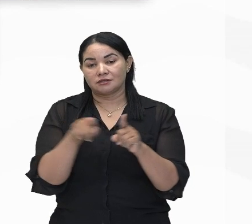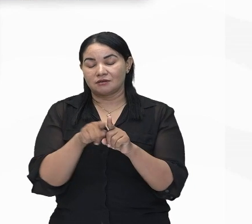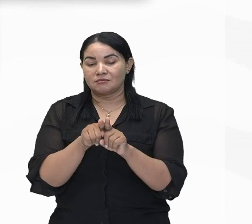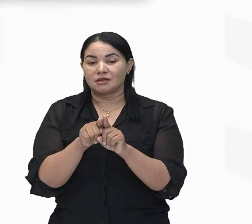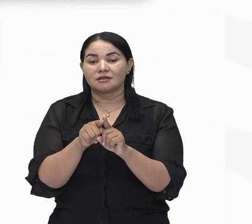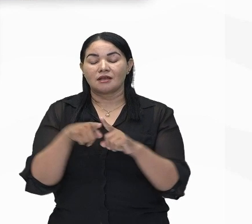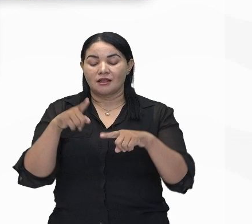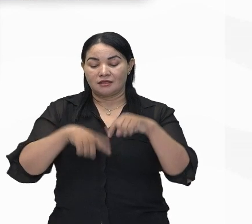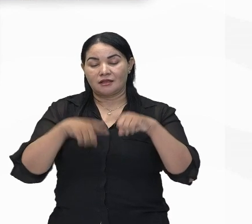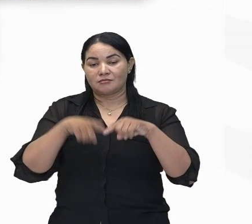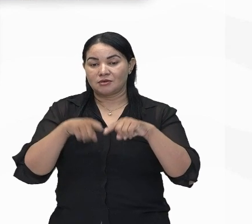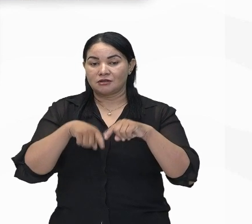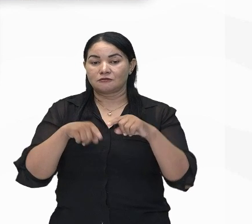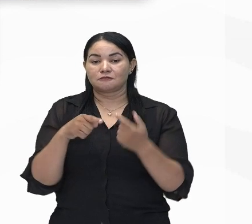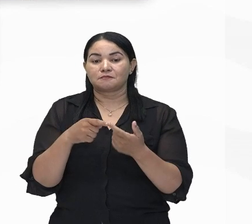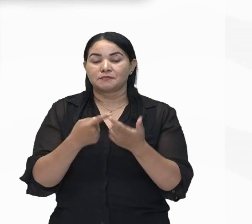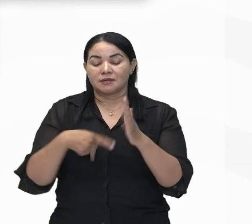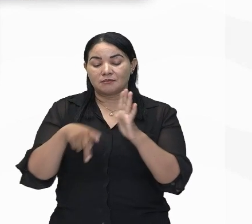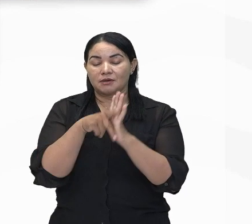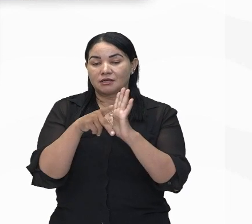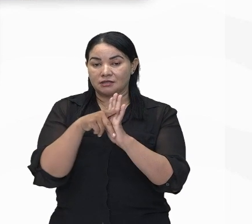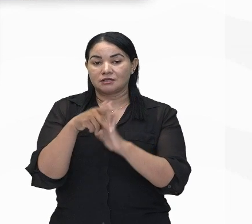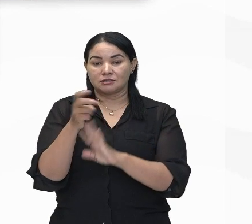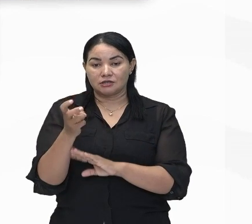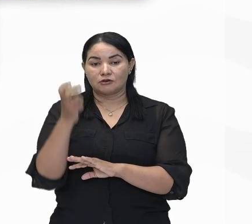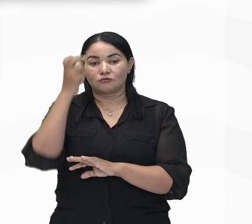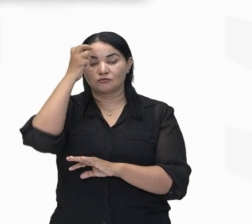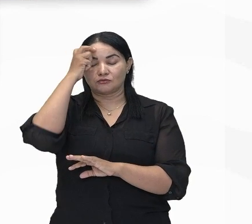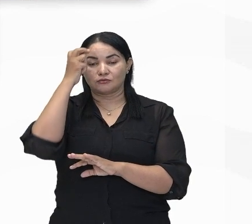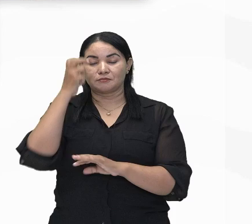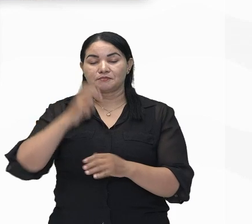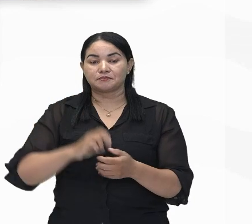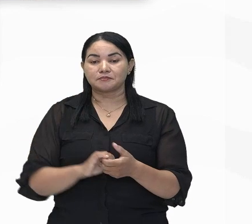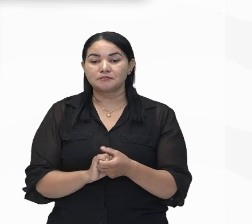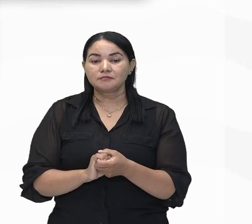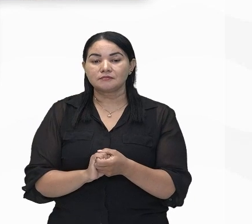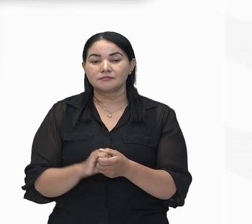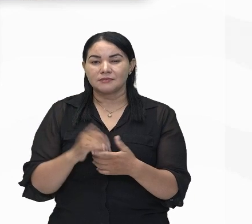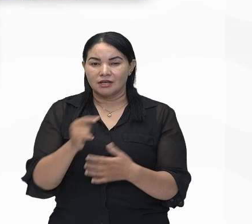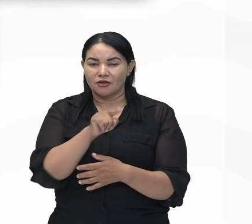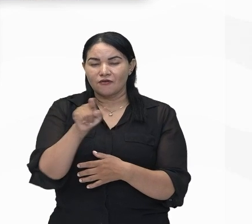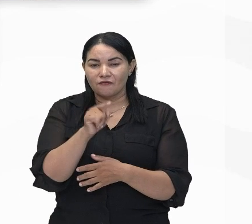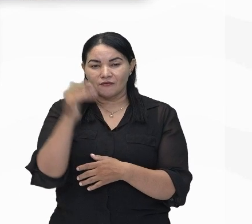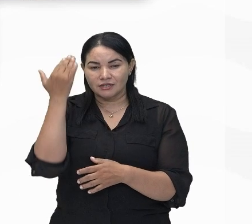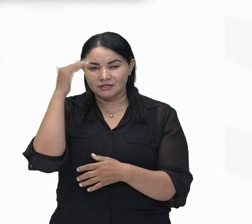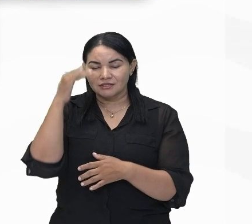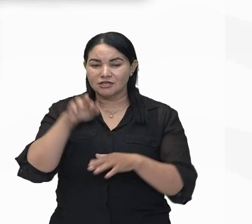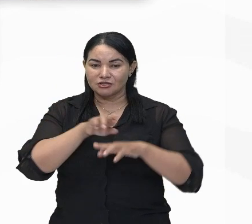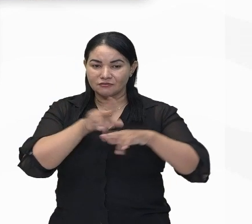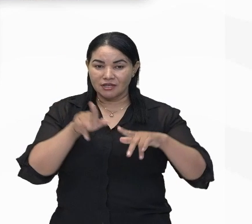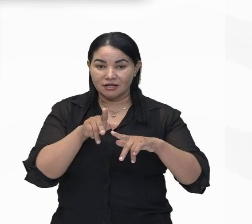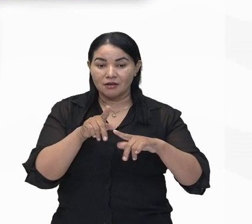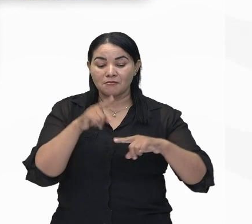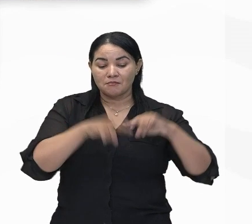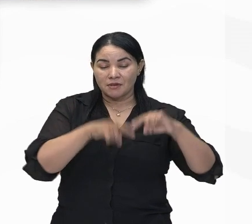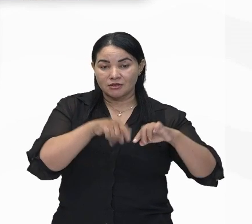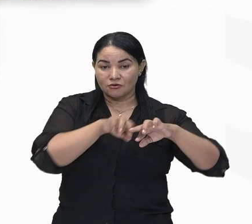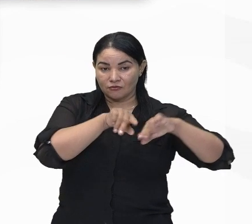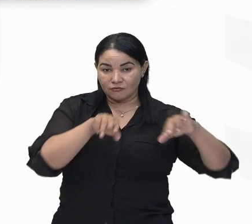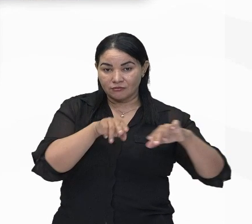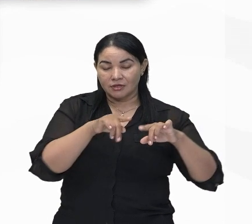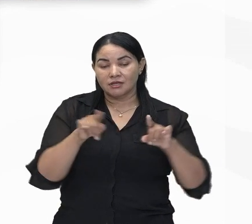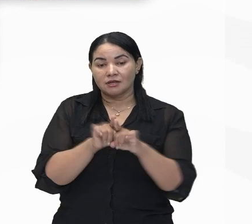de elementos da cultura imaterial. Entenderam bem a diferença entre o material e o material,